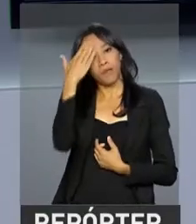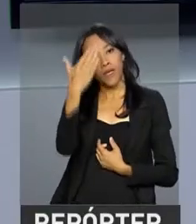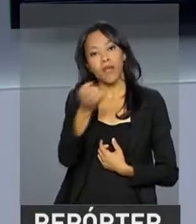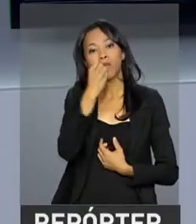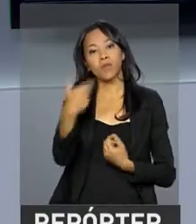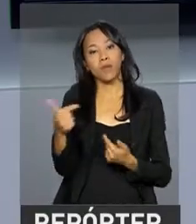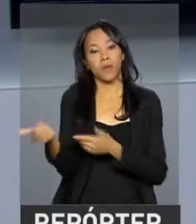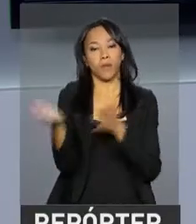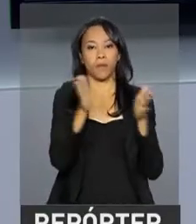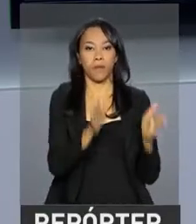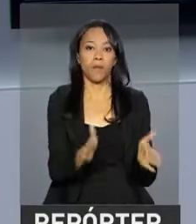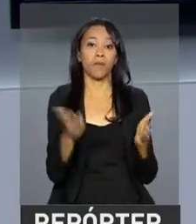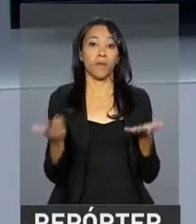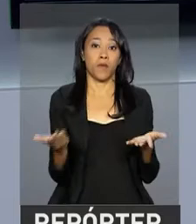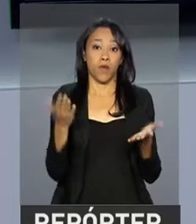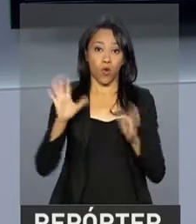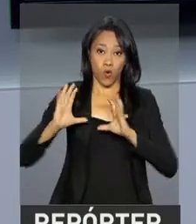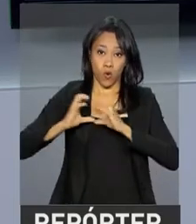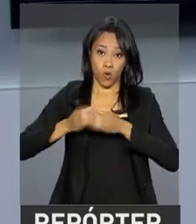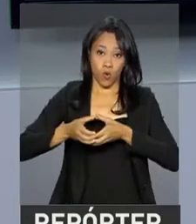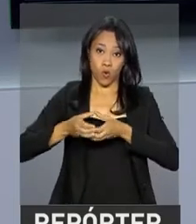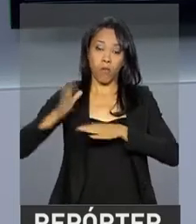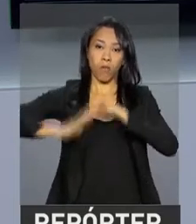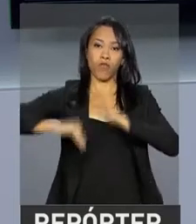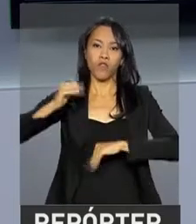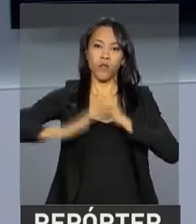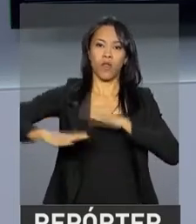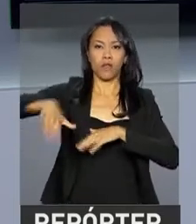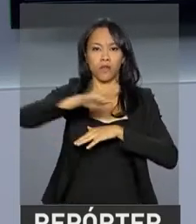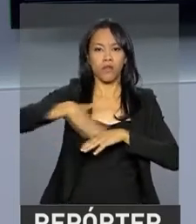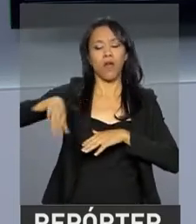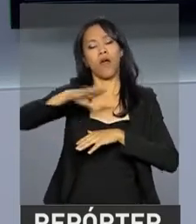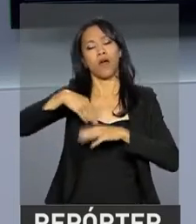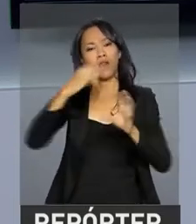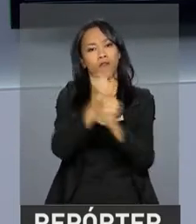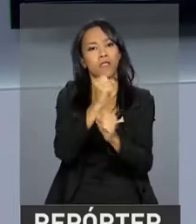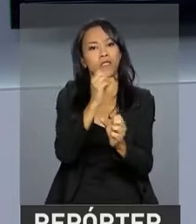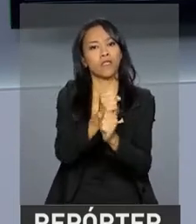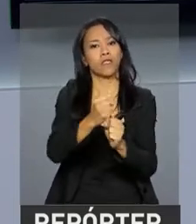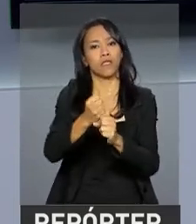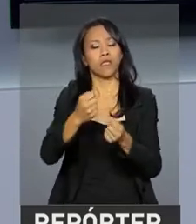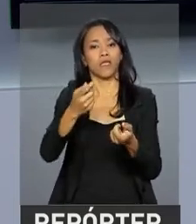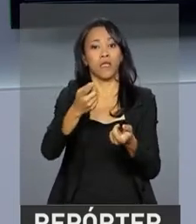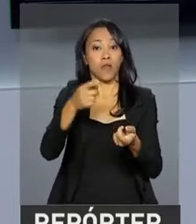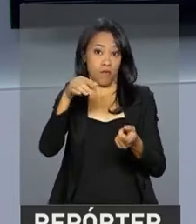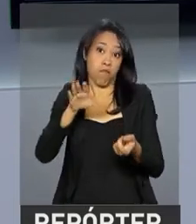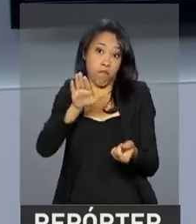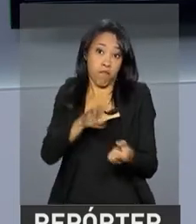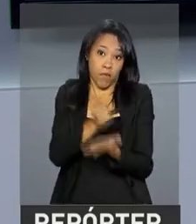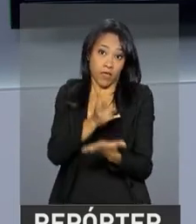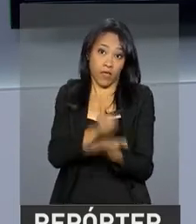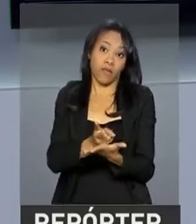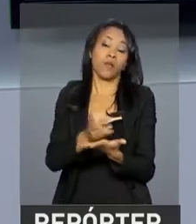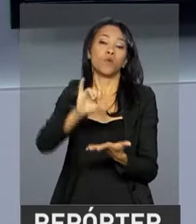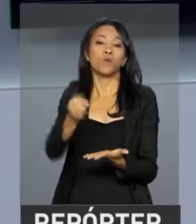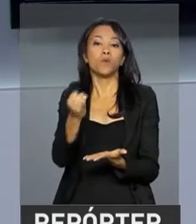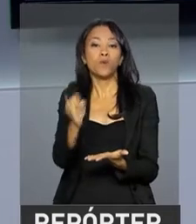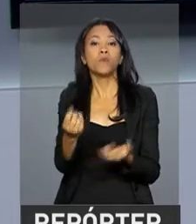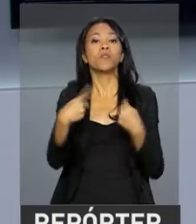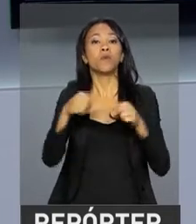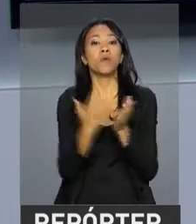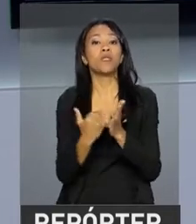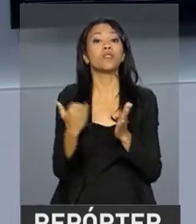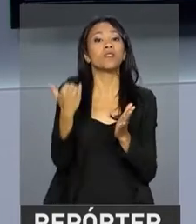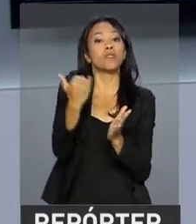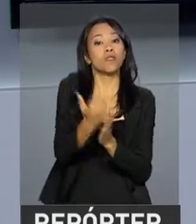você. Os analistas do mercado financeiro mantiveram as estimativas para a taxa de juros e para o crescimento da economia